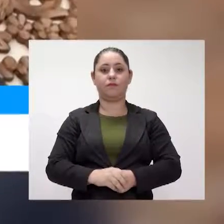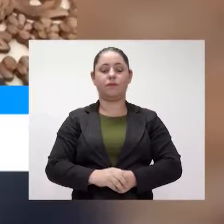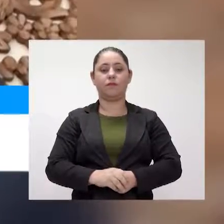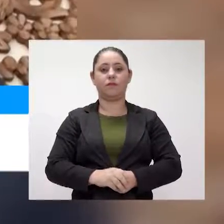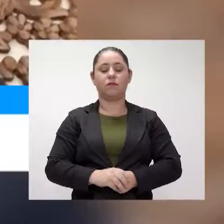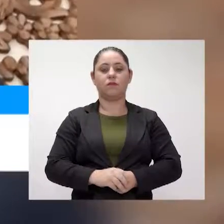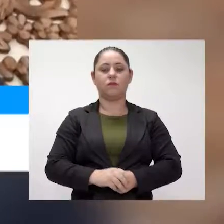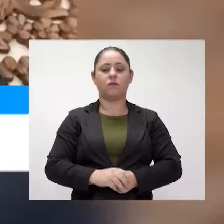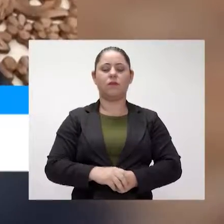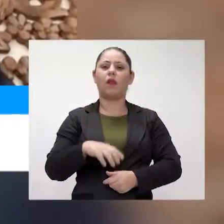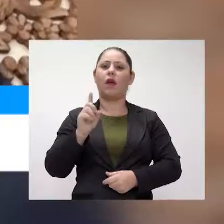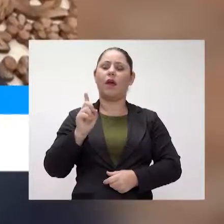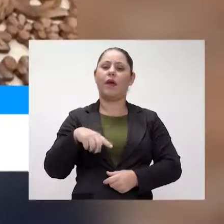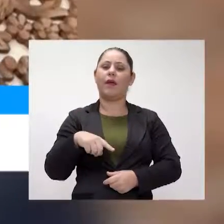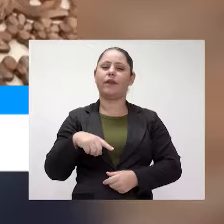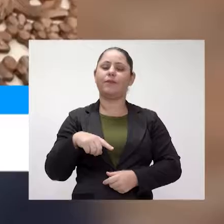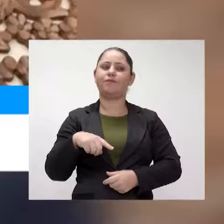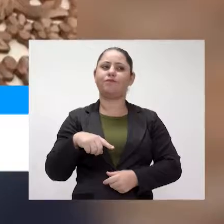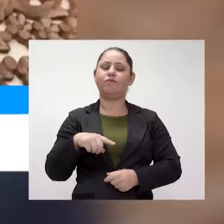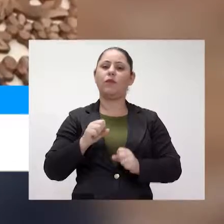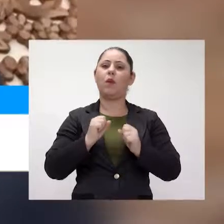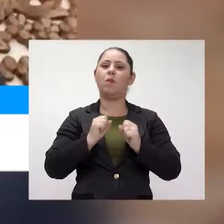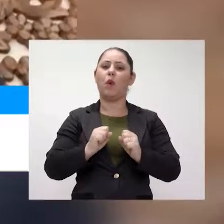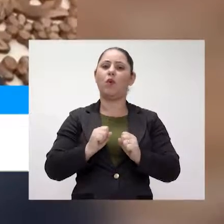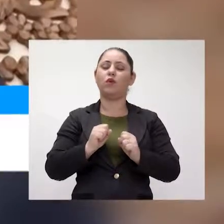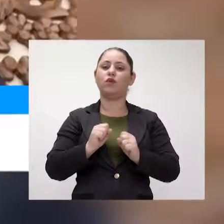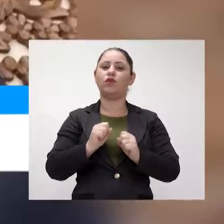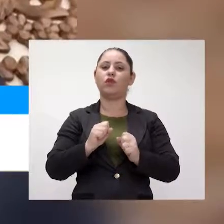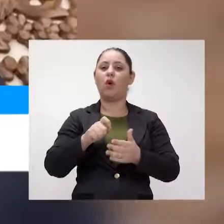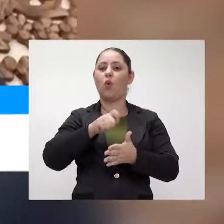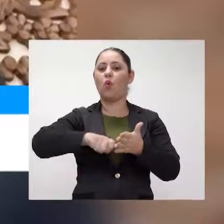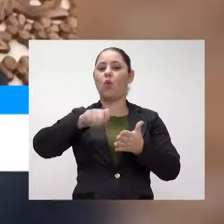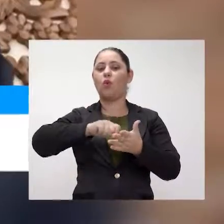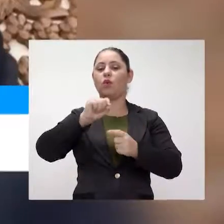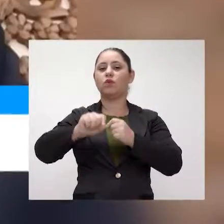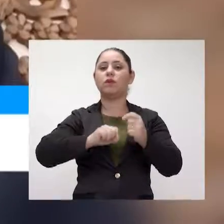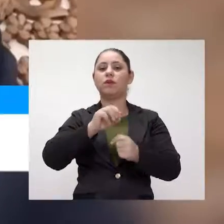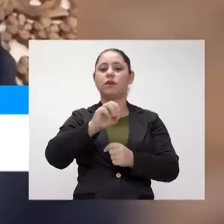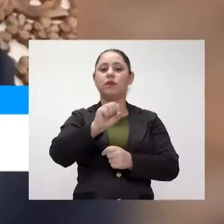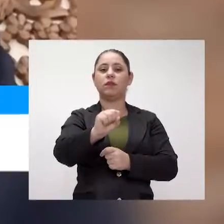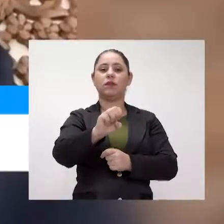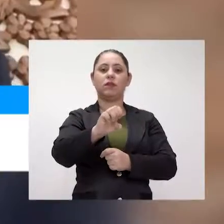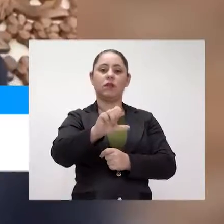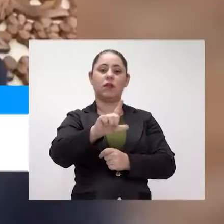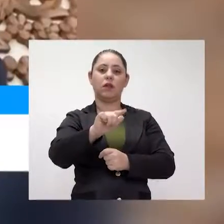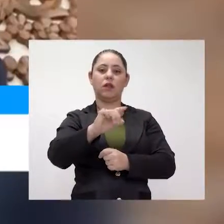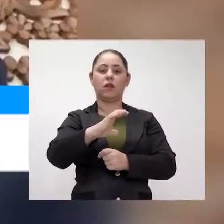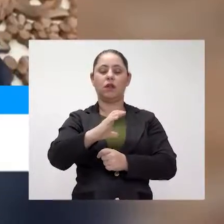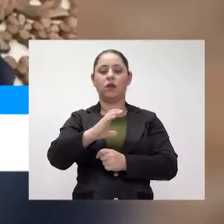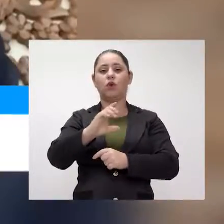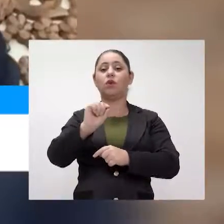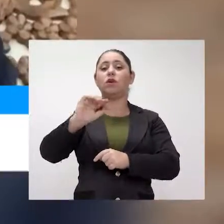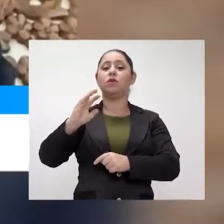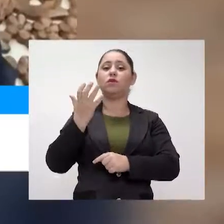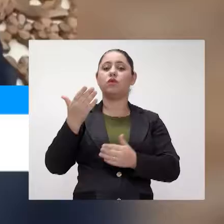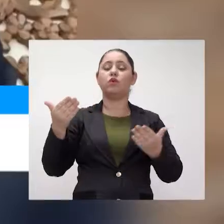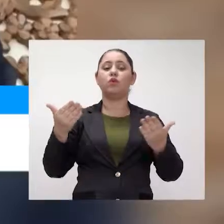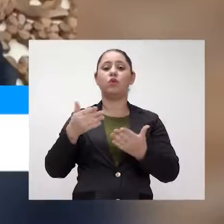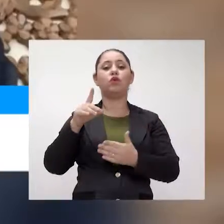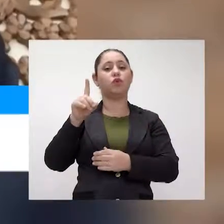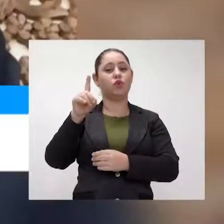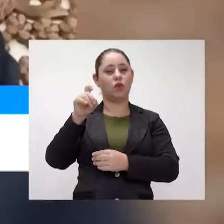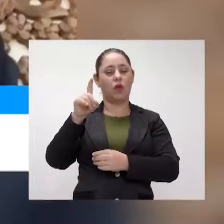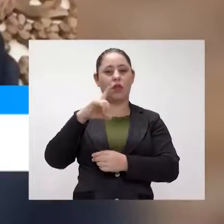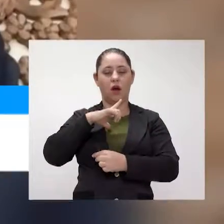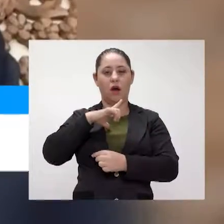5.625, ela possa ser corrigida pela Selic. Hoje, o que ocorre aqui